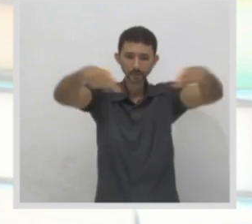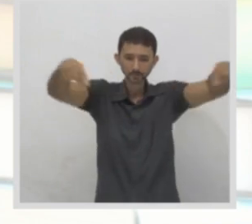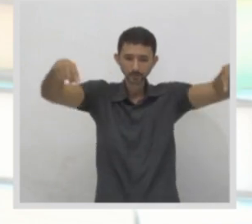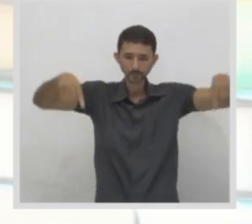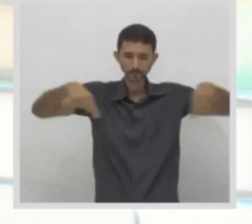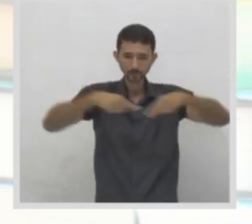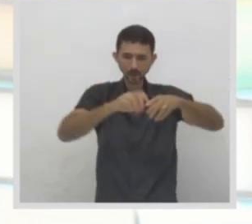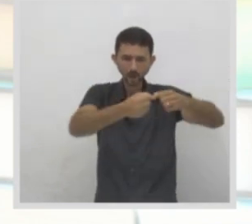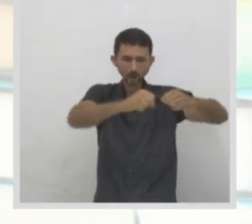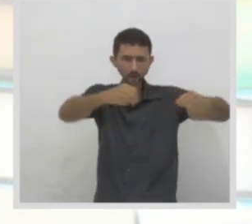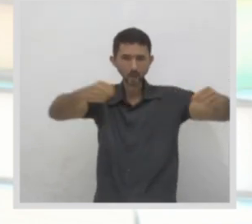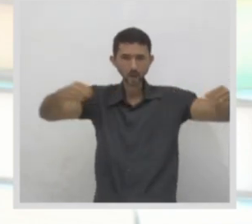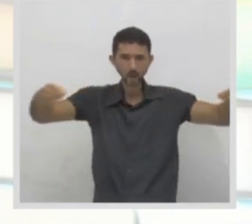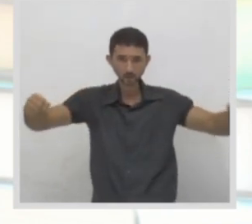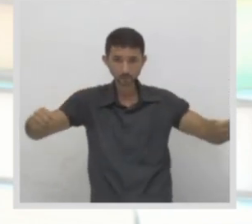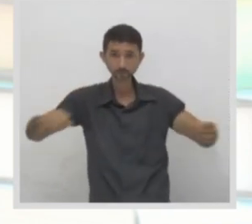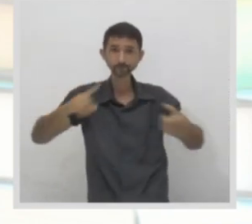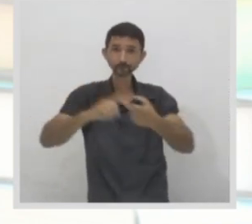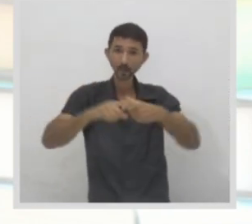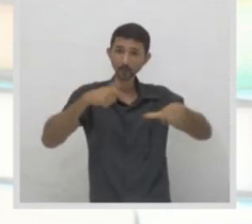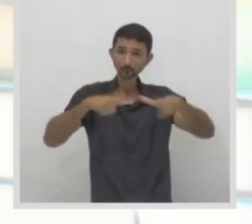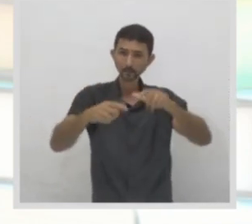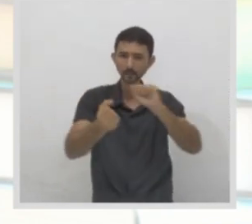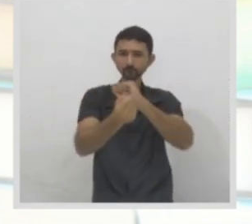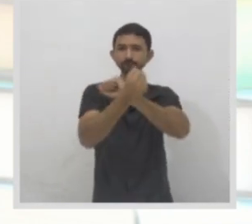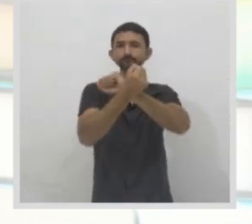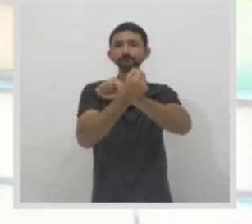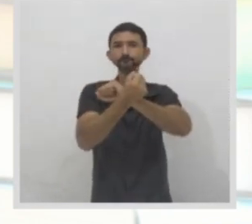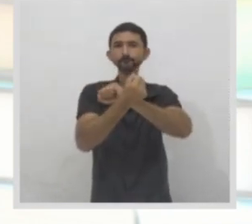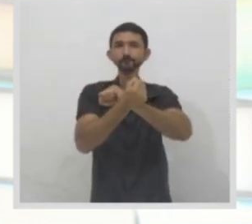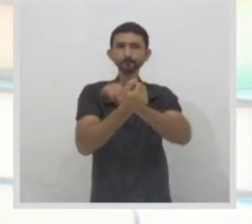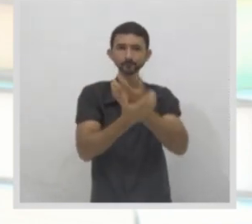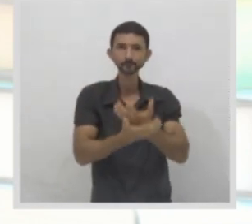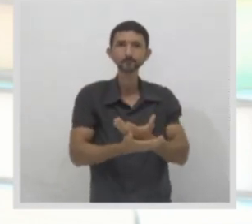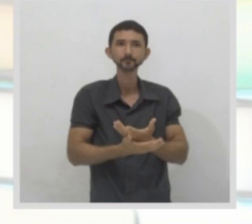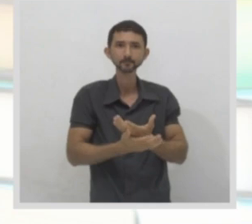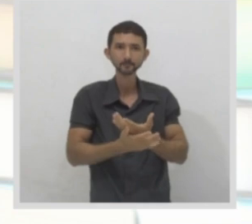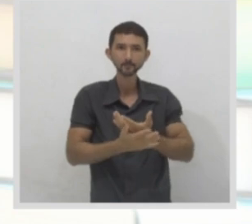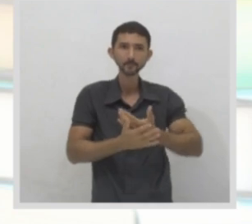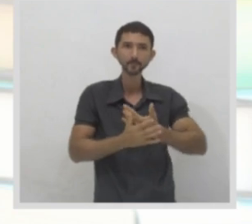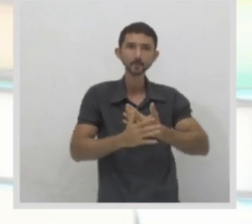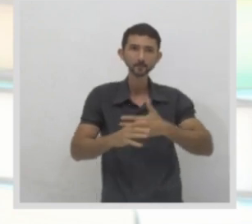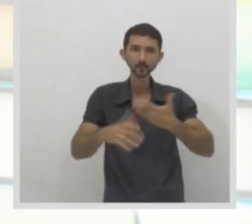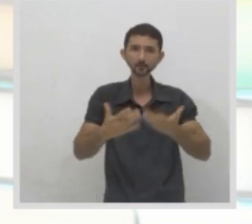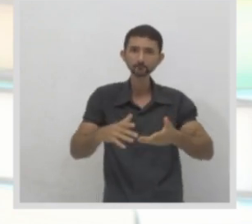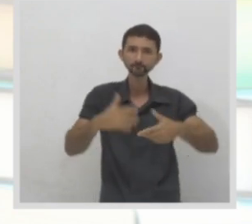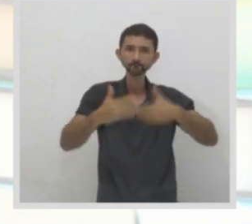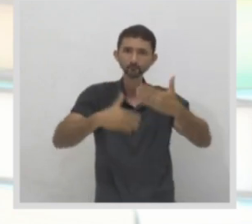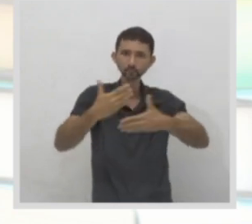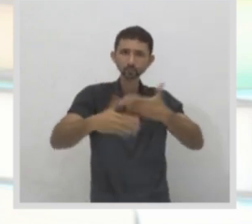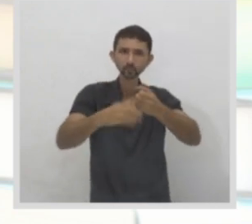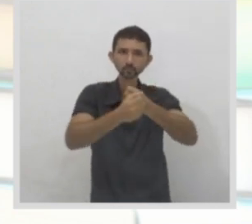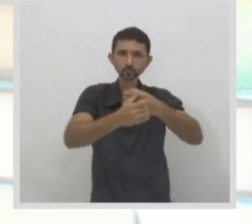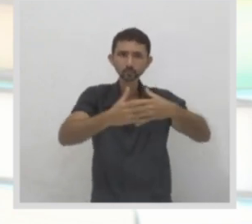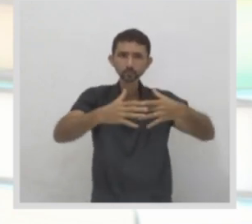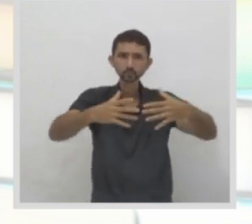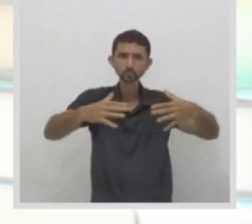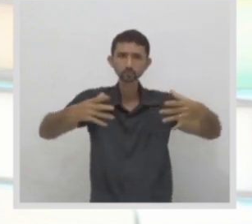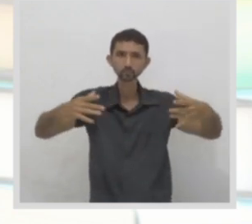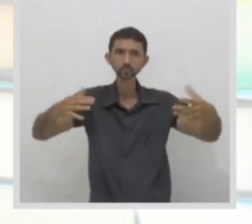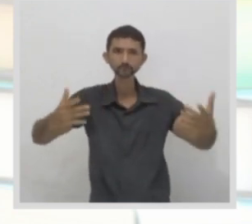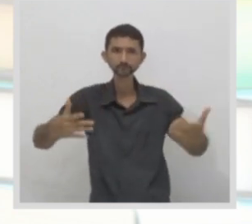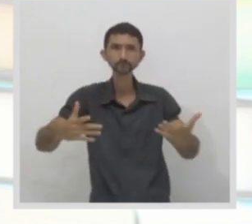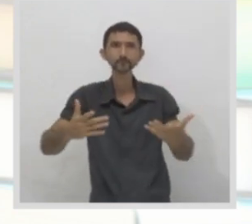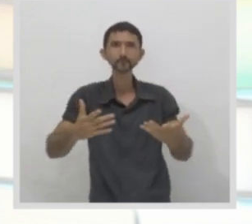utilizava o trabalho escravo, né, como mão de obra. E ela também teve consequências muito negativas